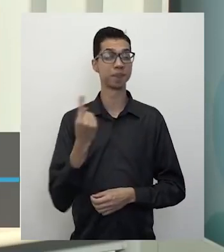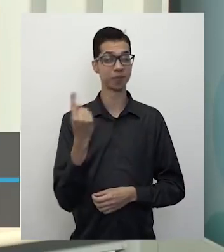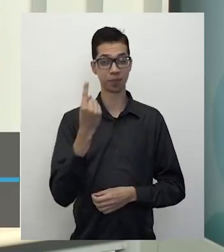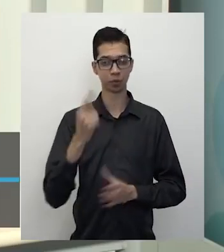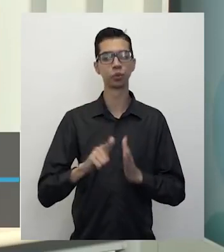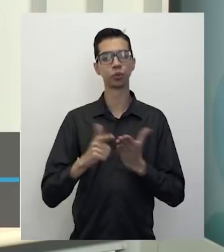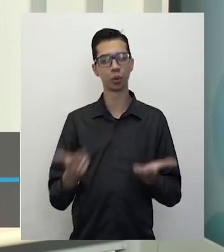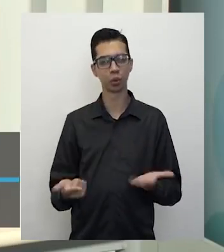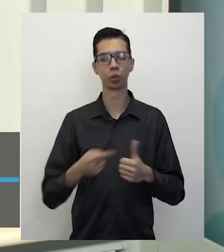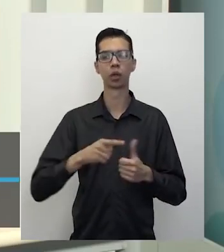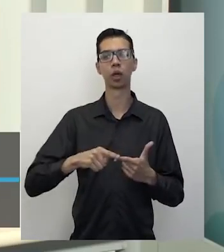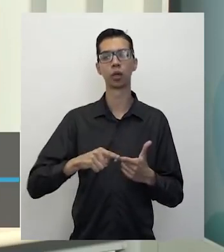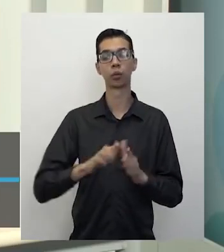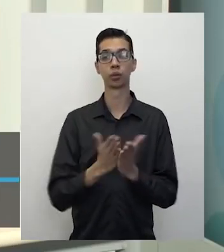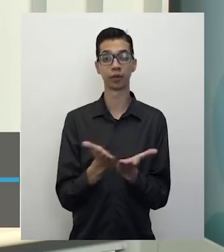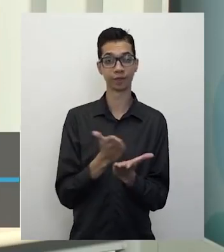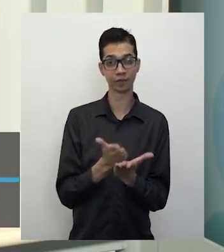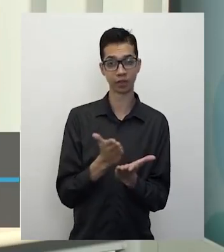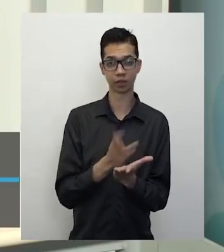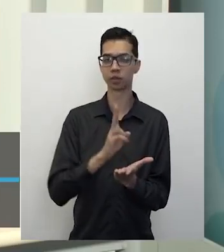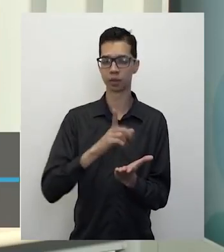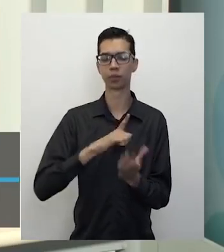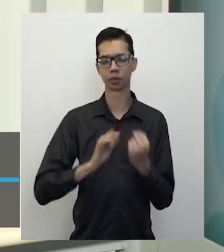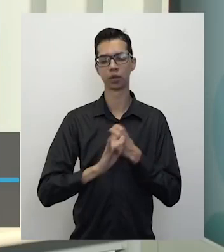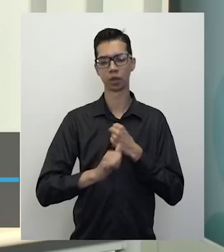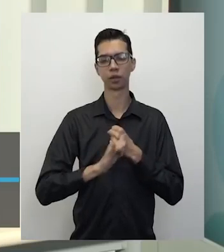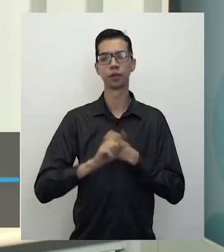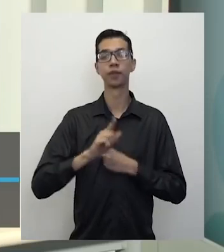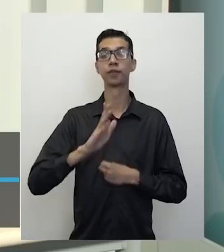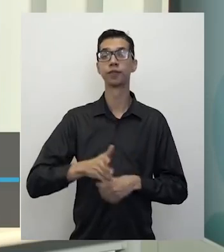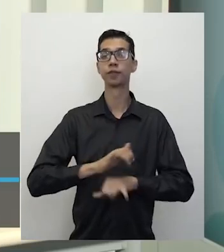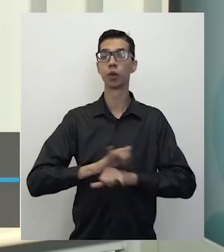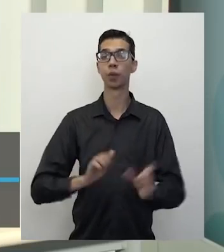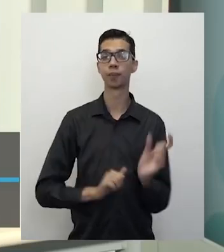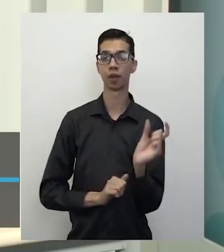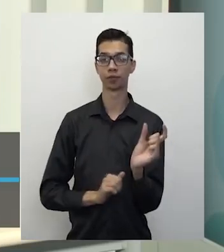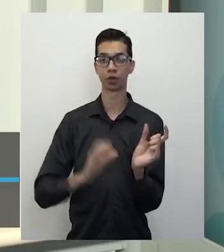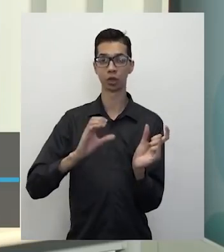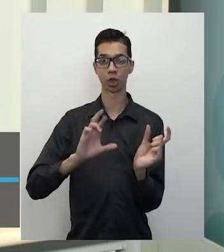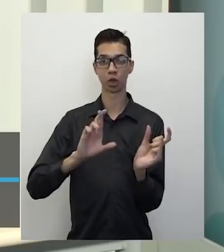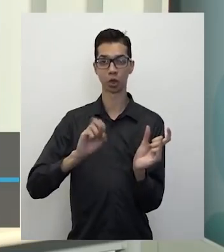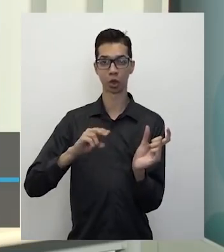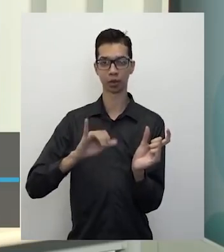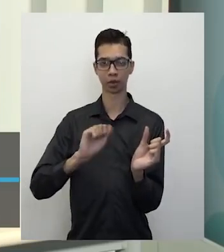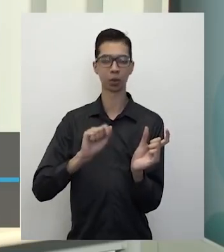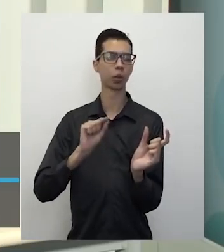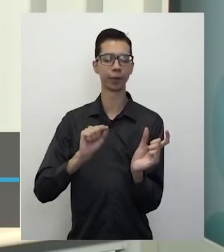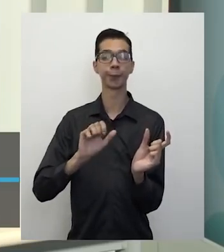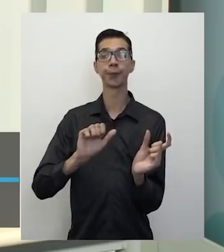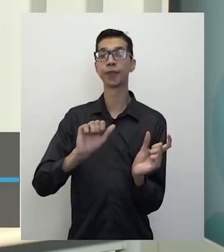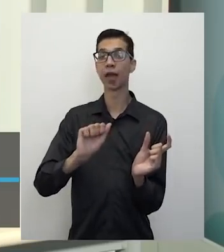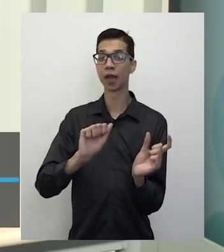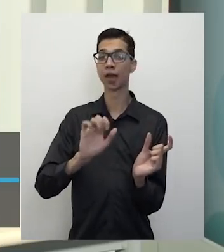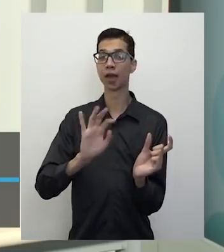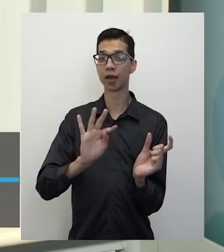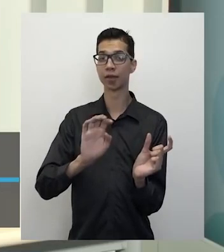E existem as crônicas, como vocês já falaram essa palavra, acho que para eles também, as que são atemporais. Sim. Né? Então,